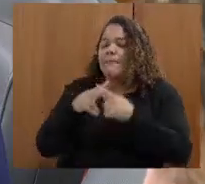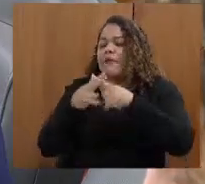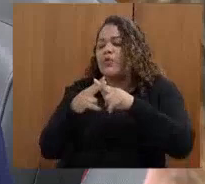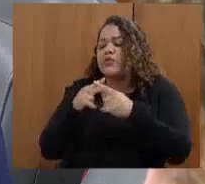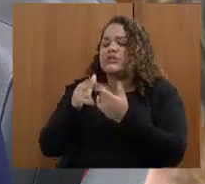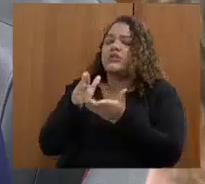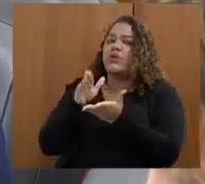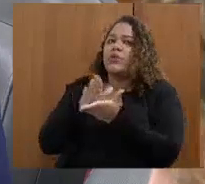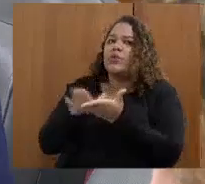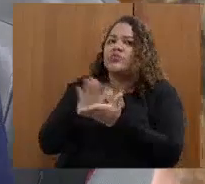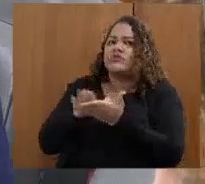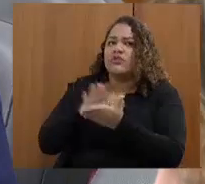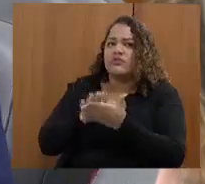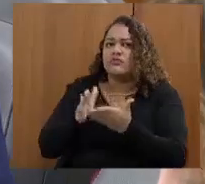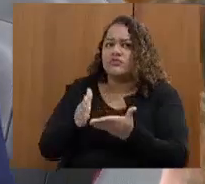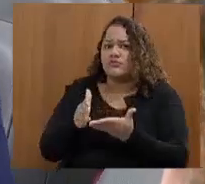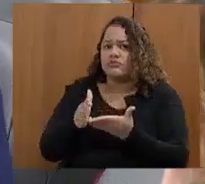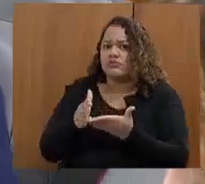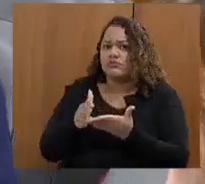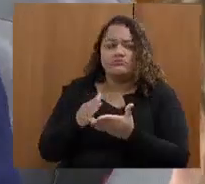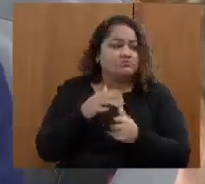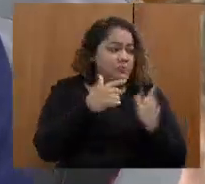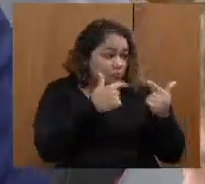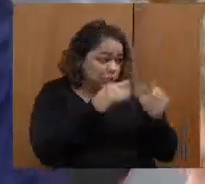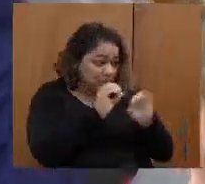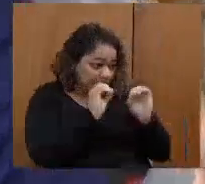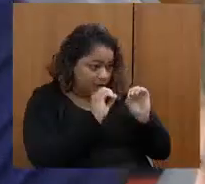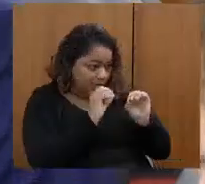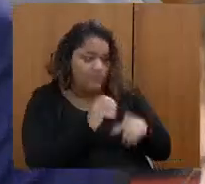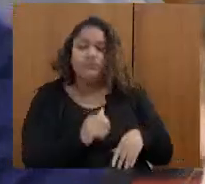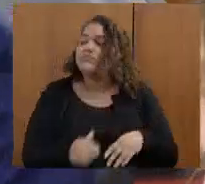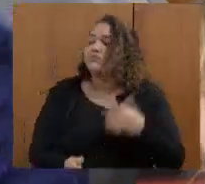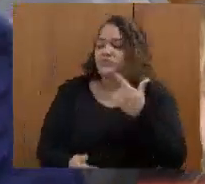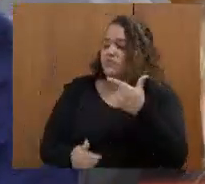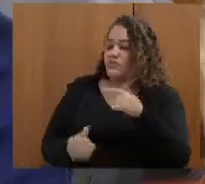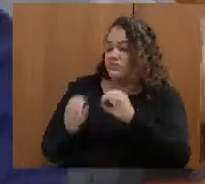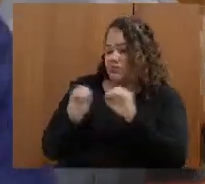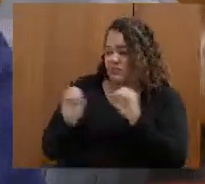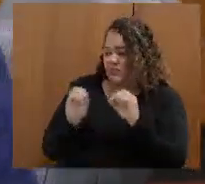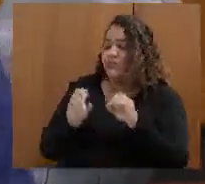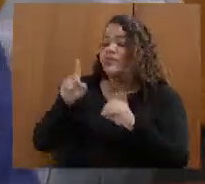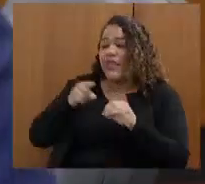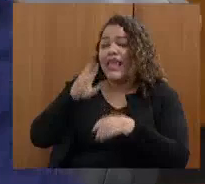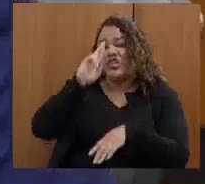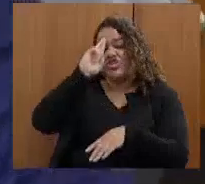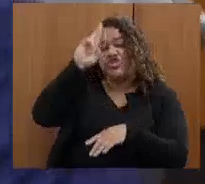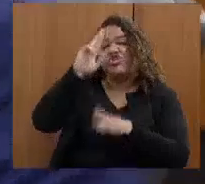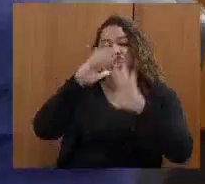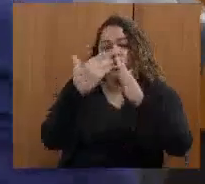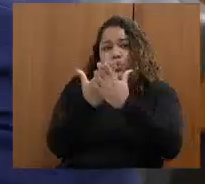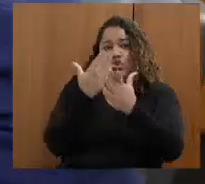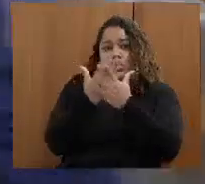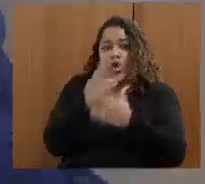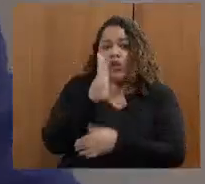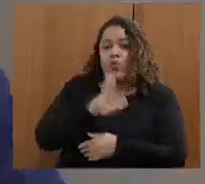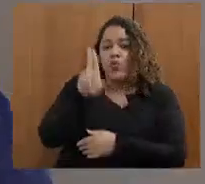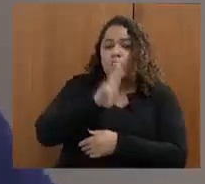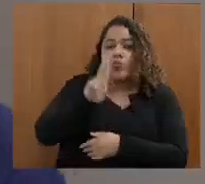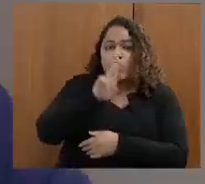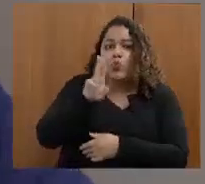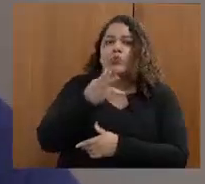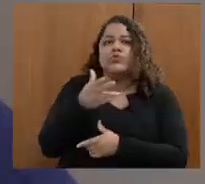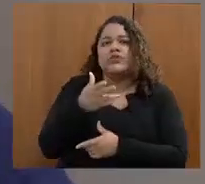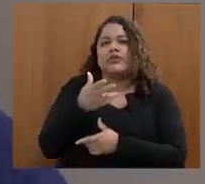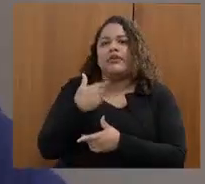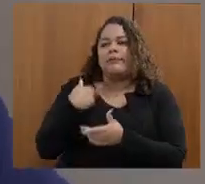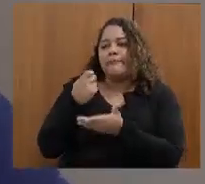tá não tem nada esse recurso é que o diretor utiliza que para comprar a gente tem